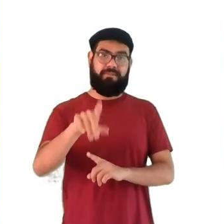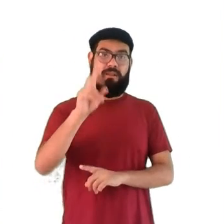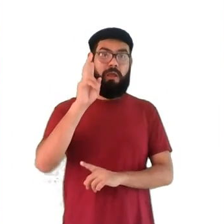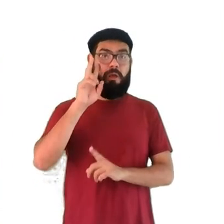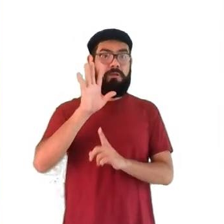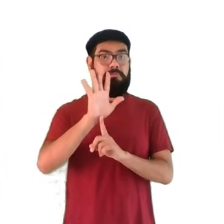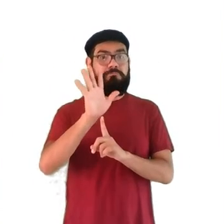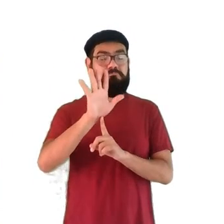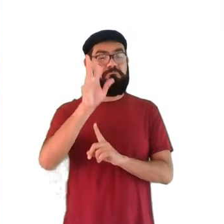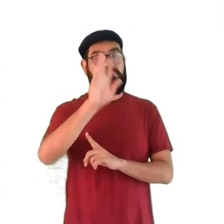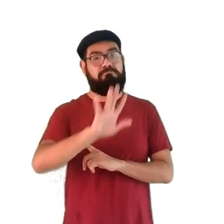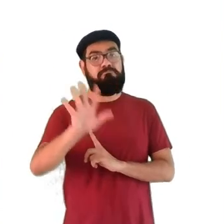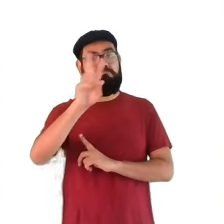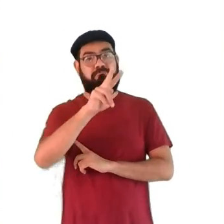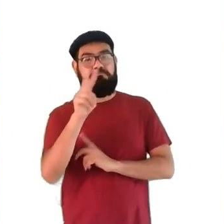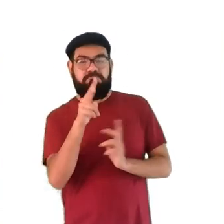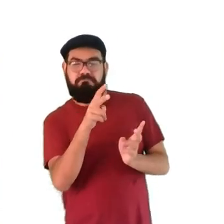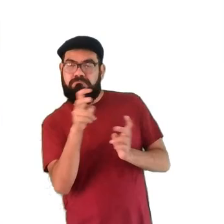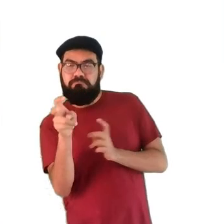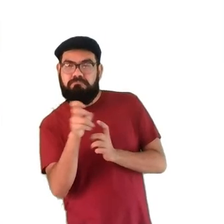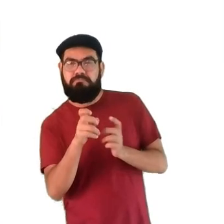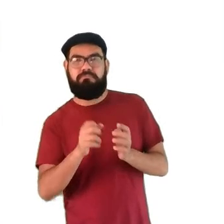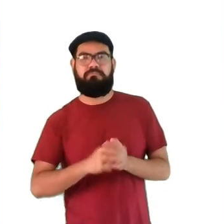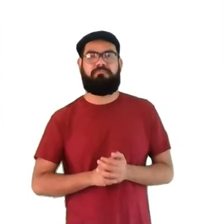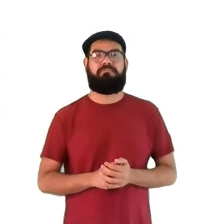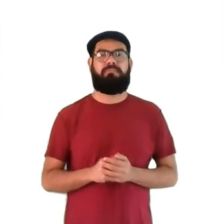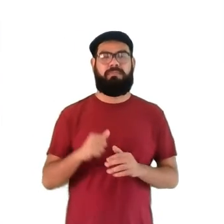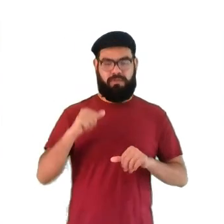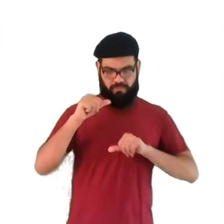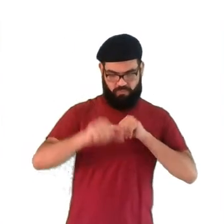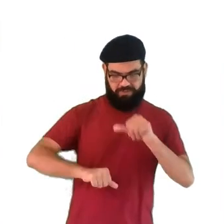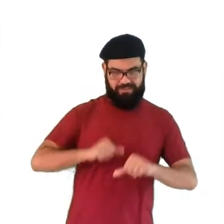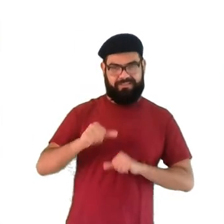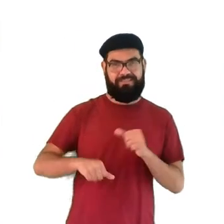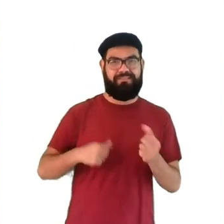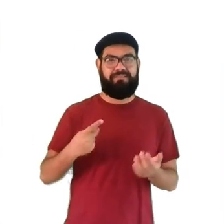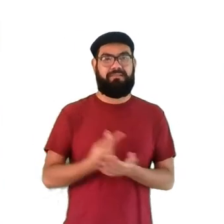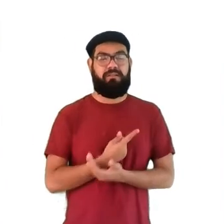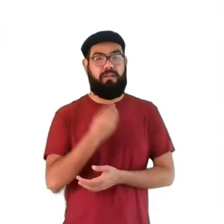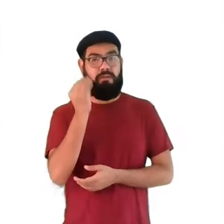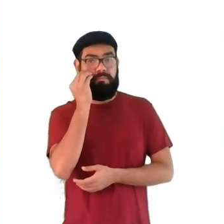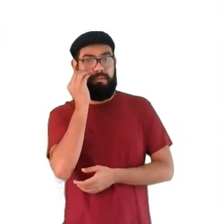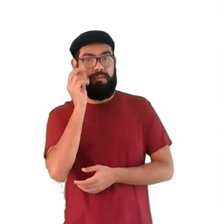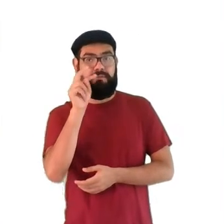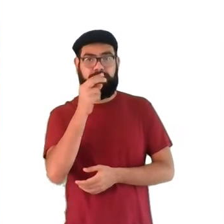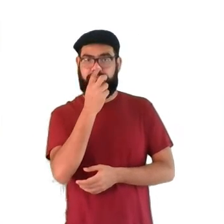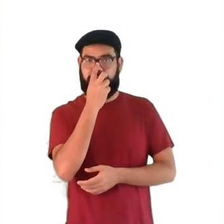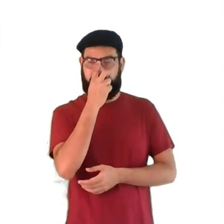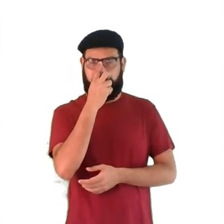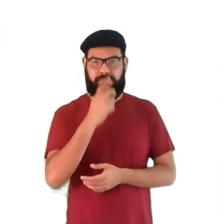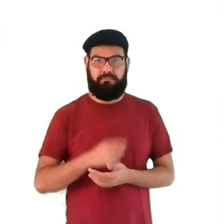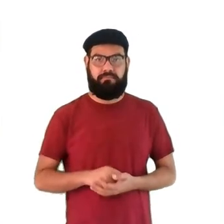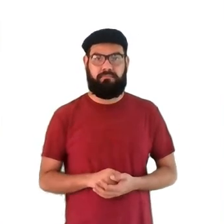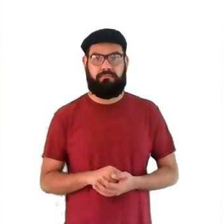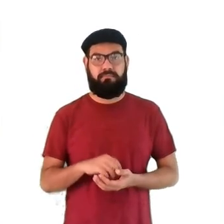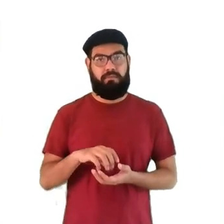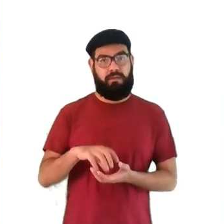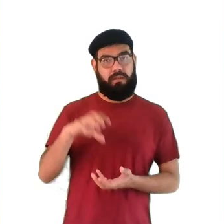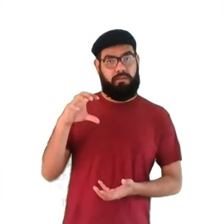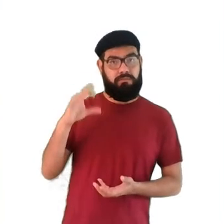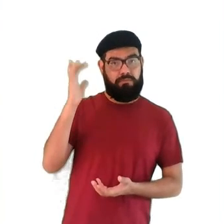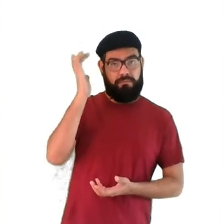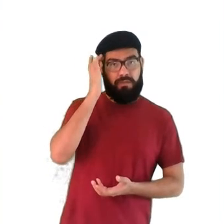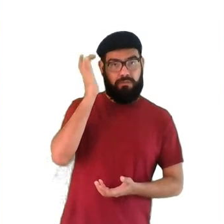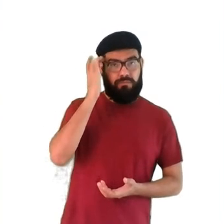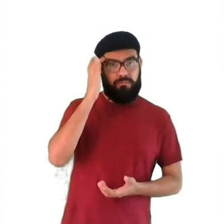vocês verificassem aí essas mudanças, tá? Então observem, normalmente no adulto maduro, por estar mais